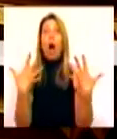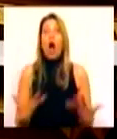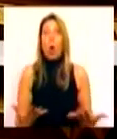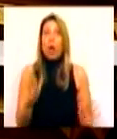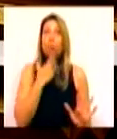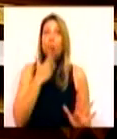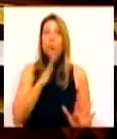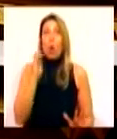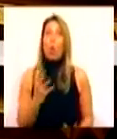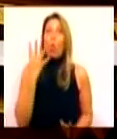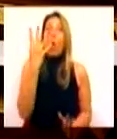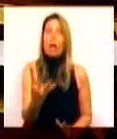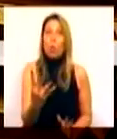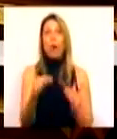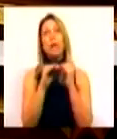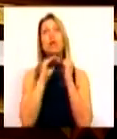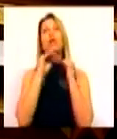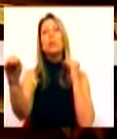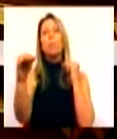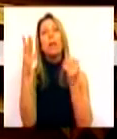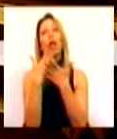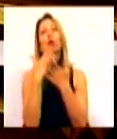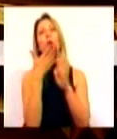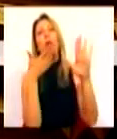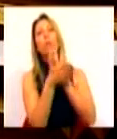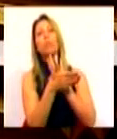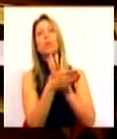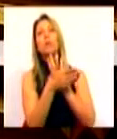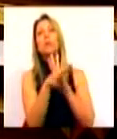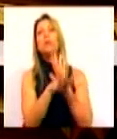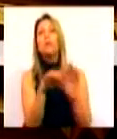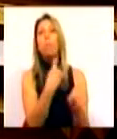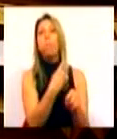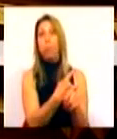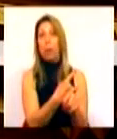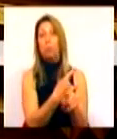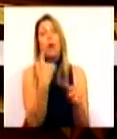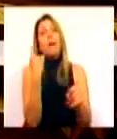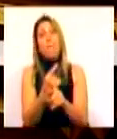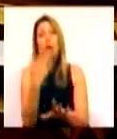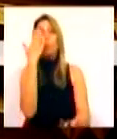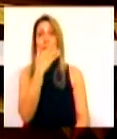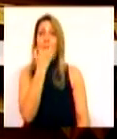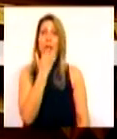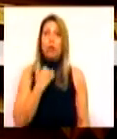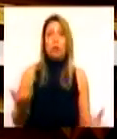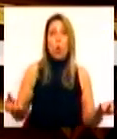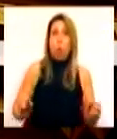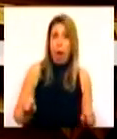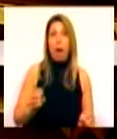4 anos, estabilidade na sua colocação. Por uma insatisfação, mesmo que justa, de